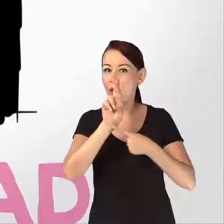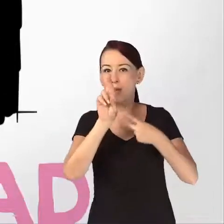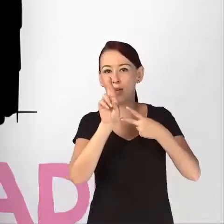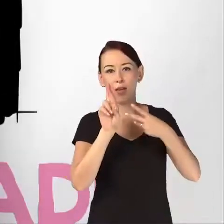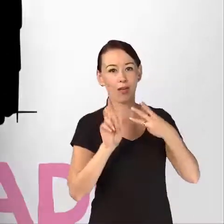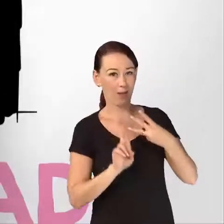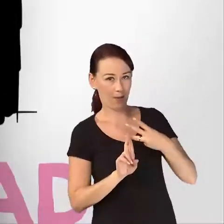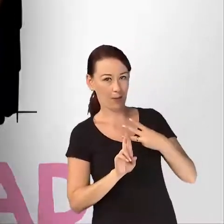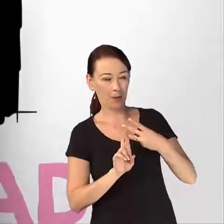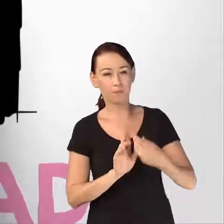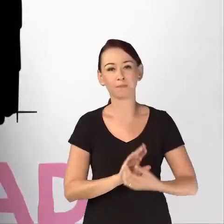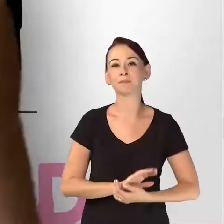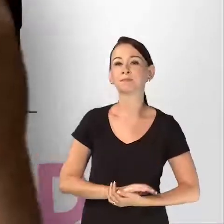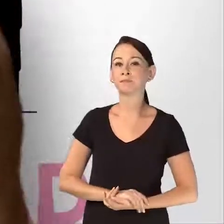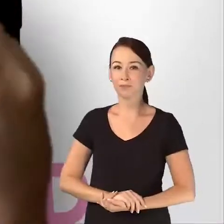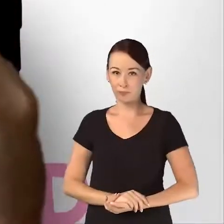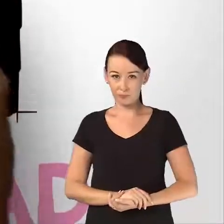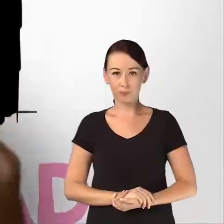3 R's.